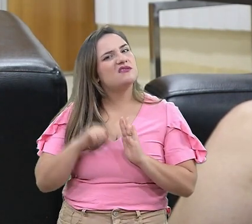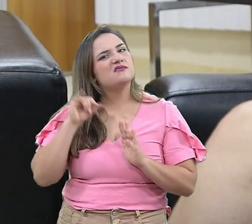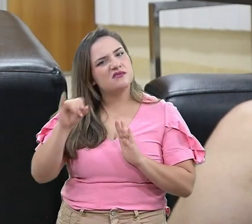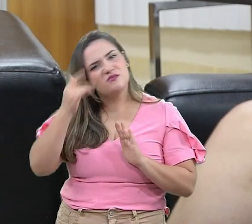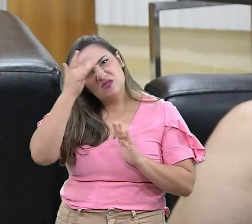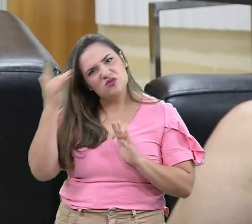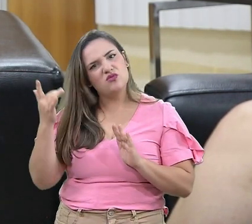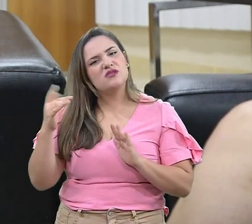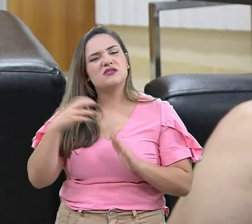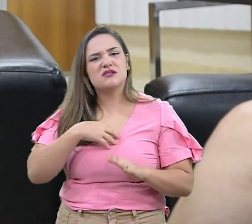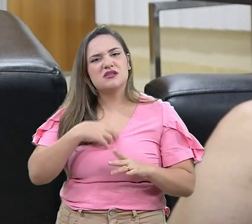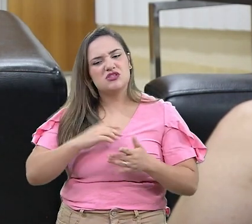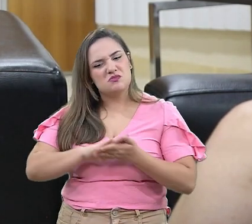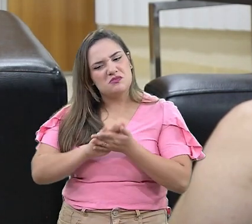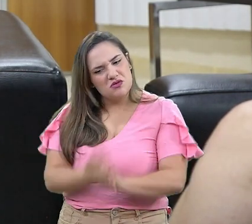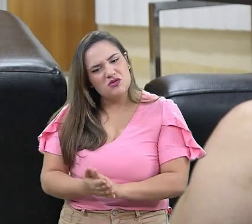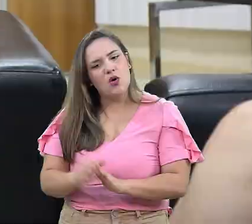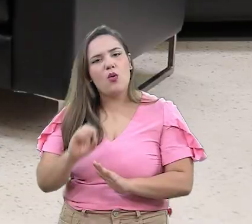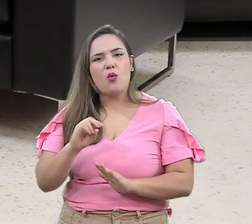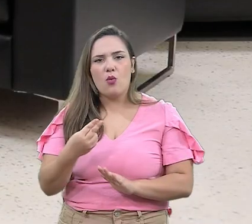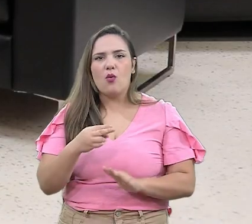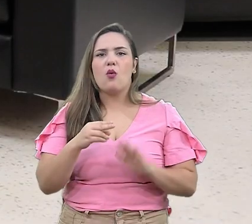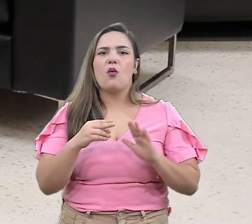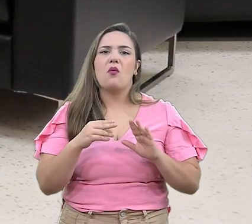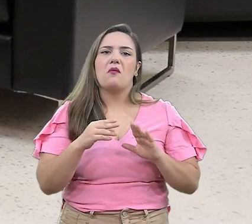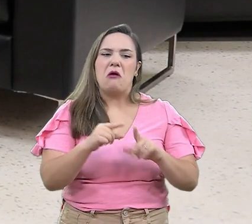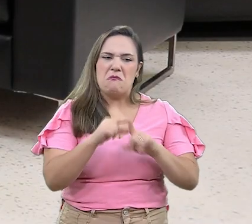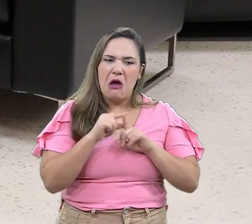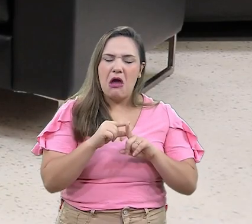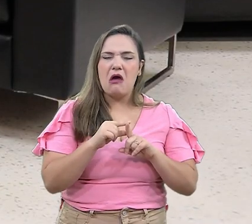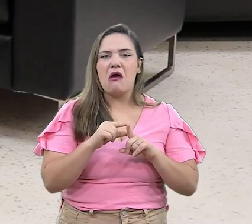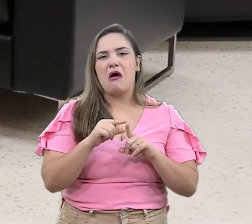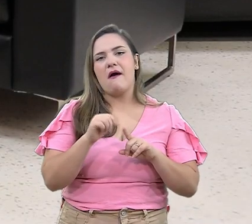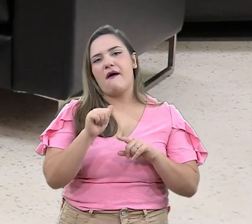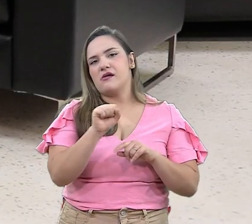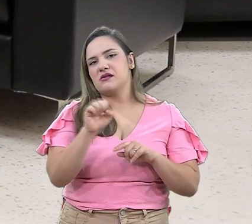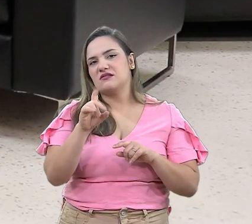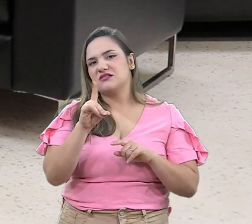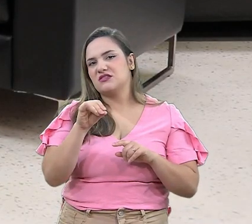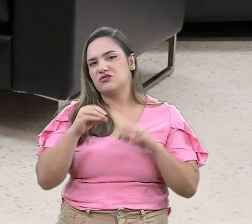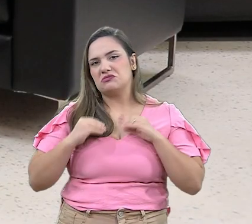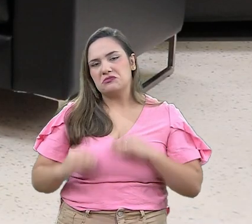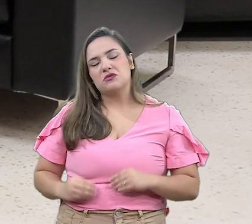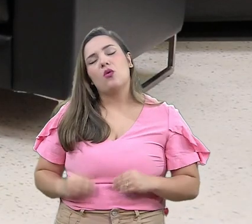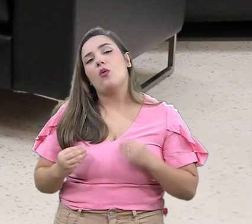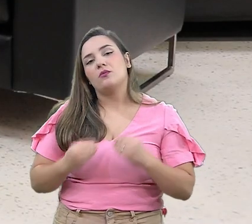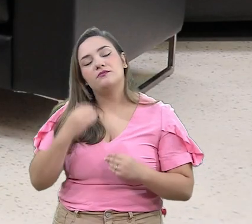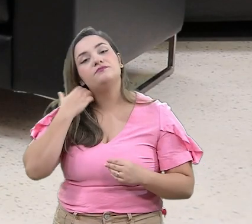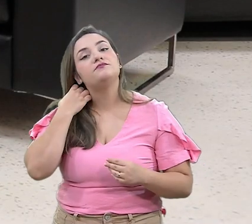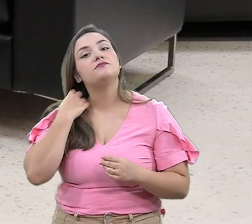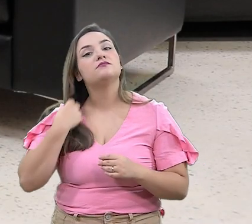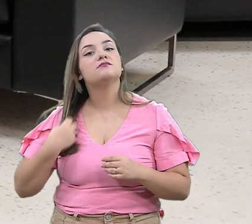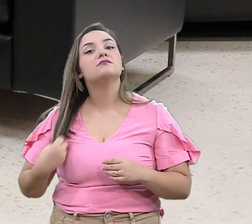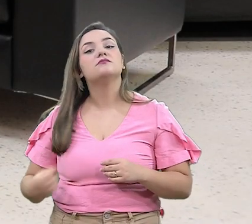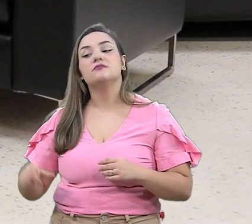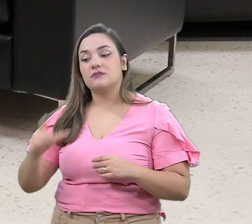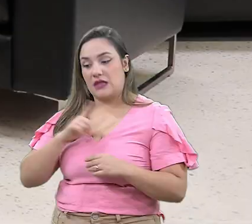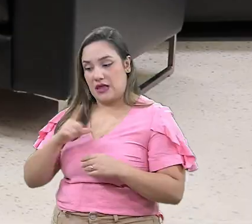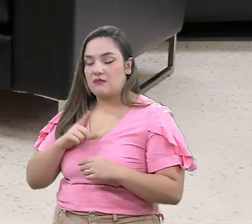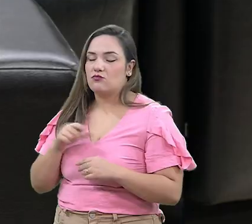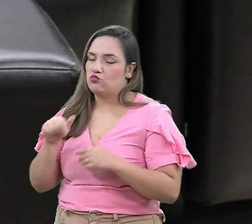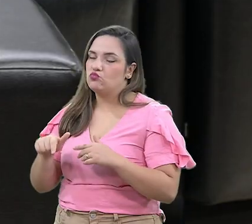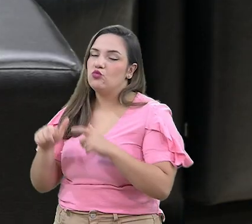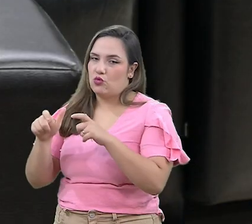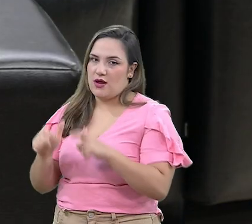de assédio ou de discriminação? Bom, a resolução, ela prevê que todas as comissões devem